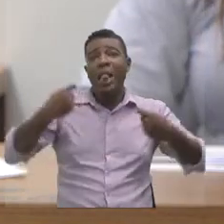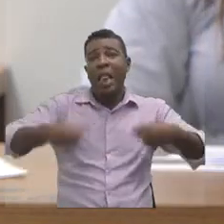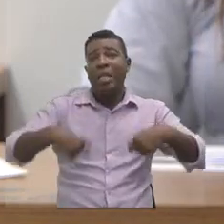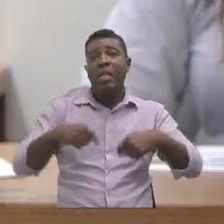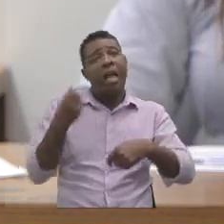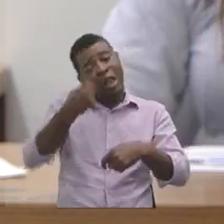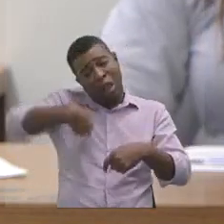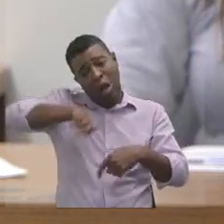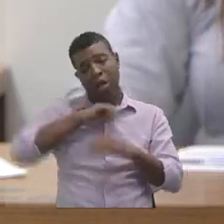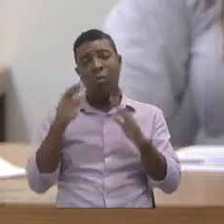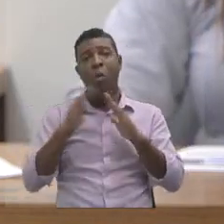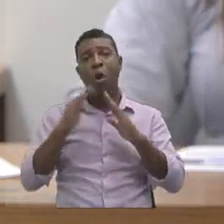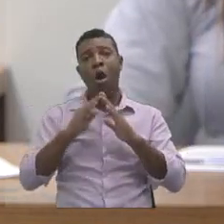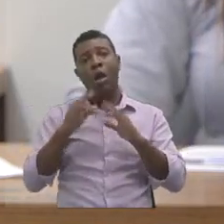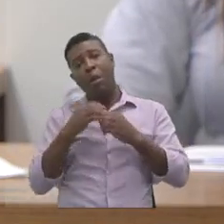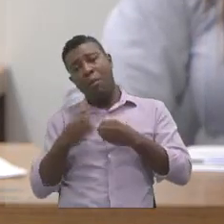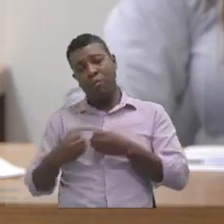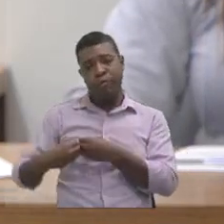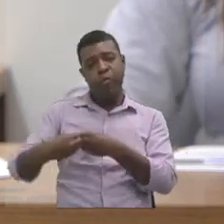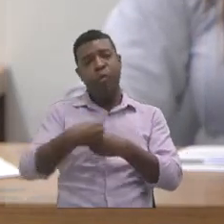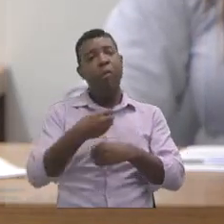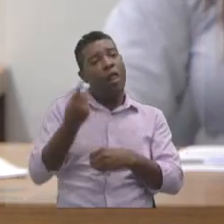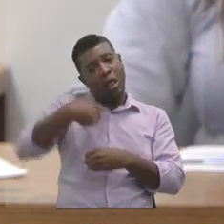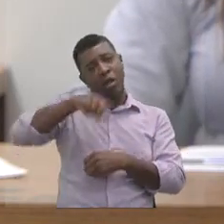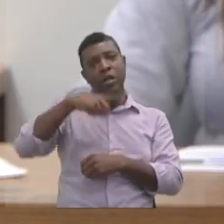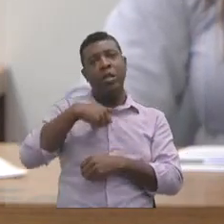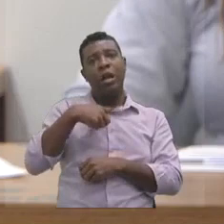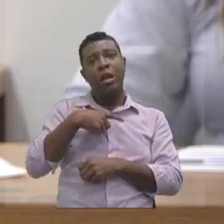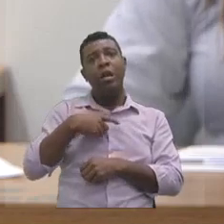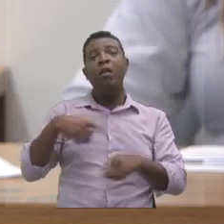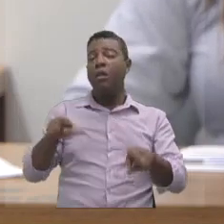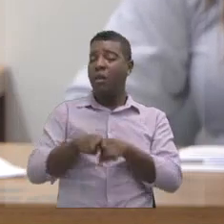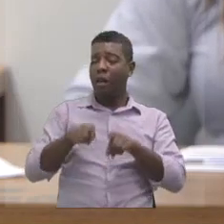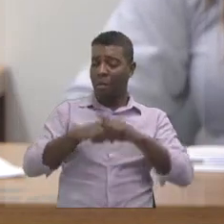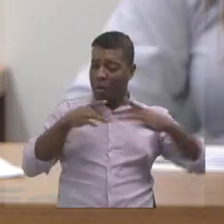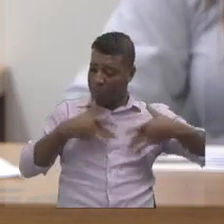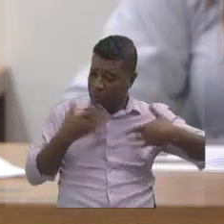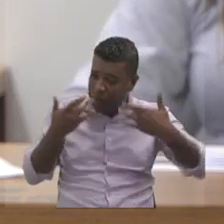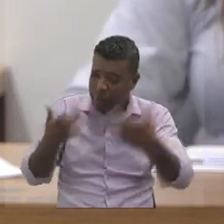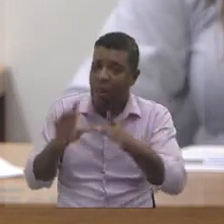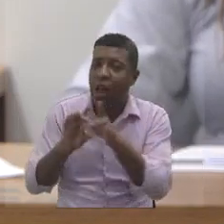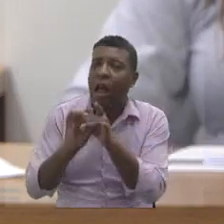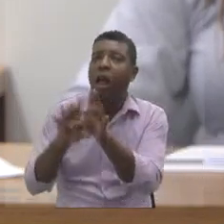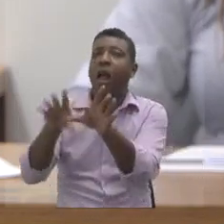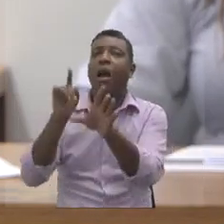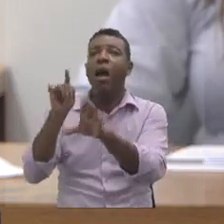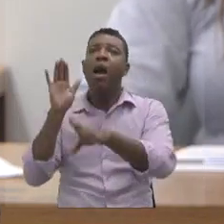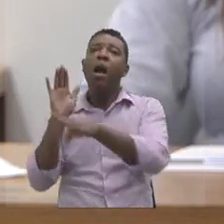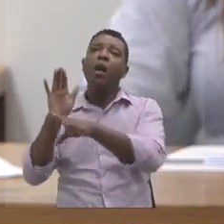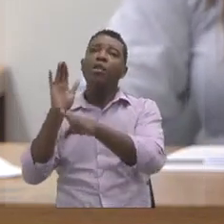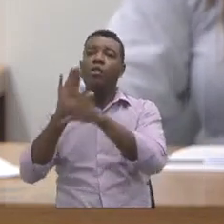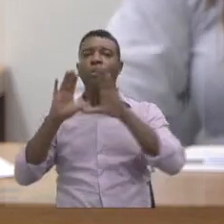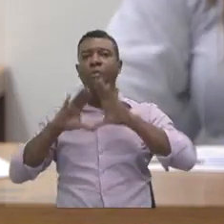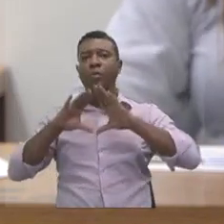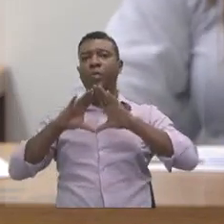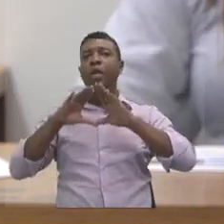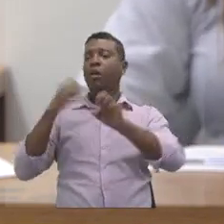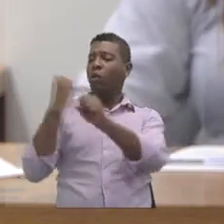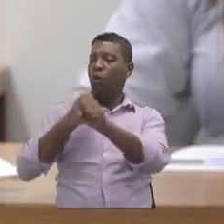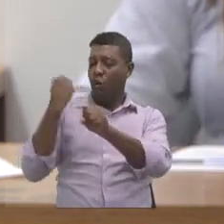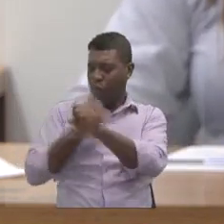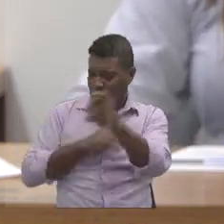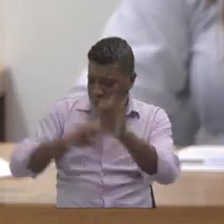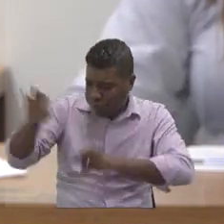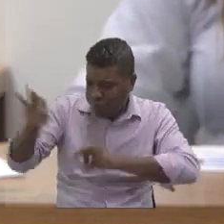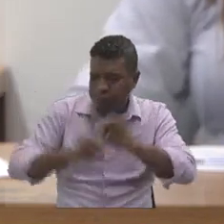metropolitana temos E desde já nos colocar à disposição o nosso mandato Assembleia Legislativa para estar construindo e buscando